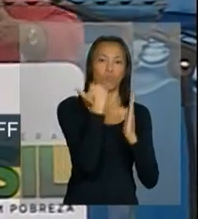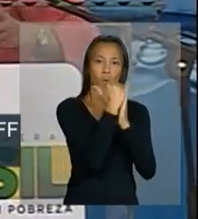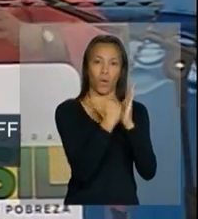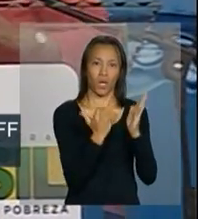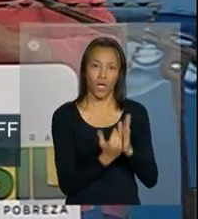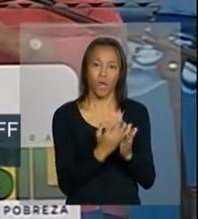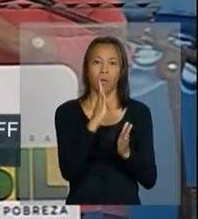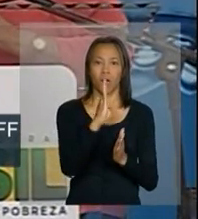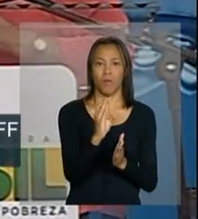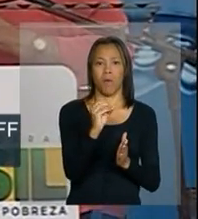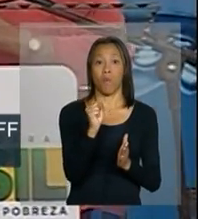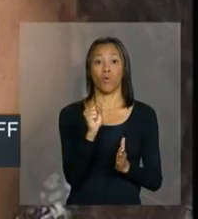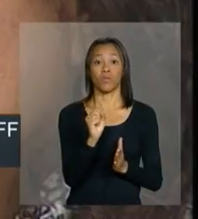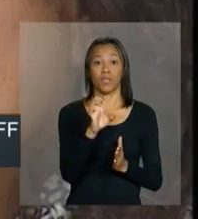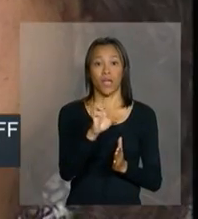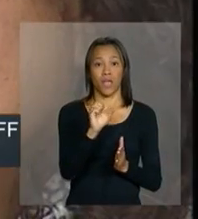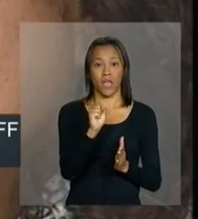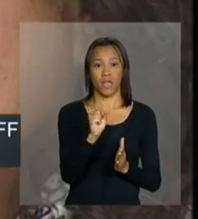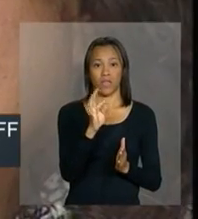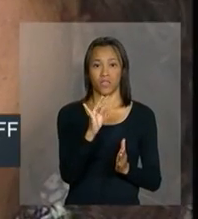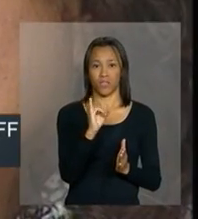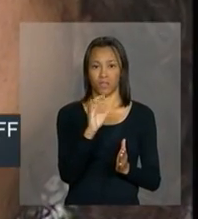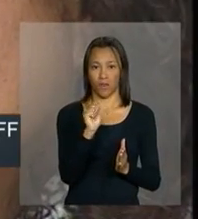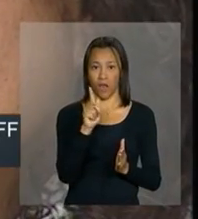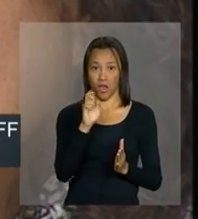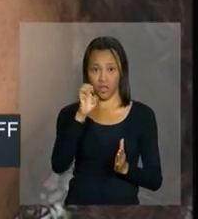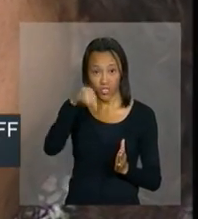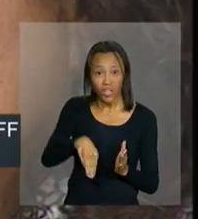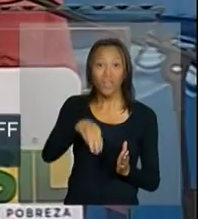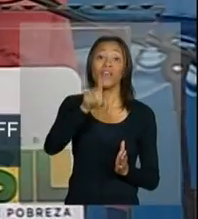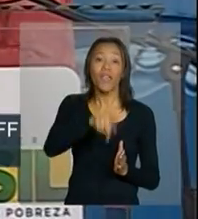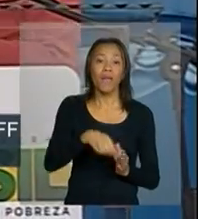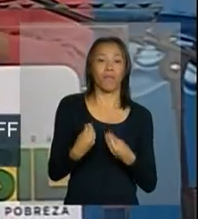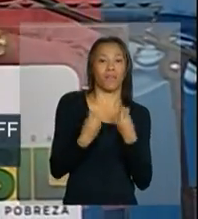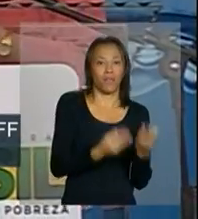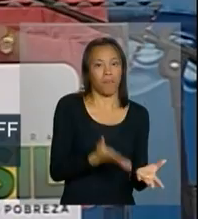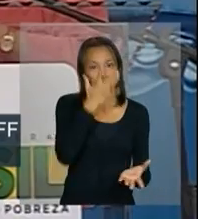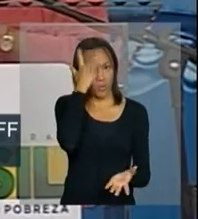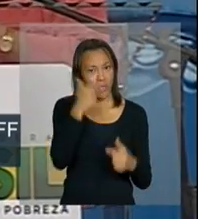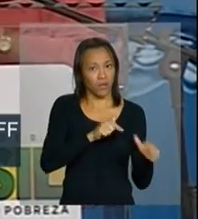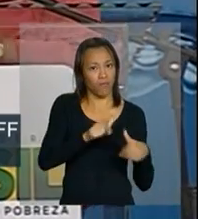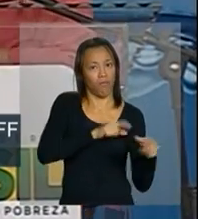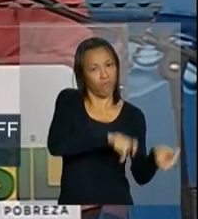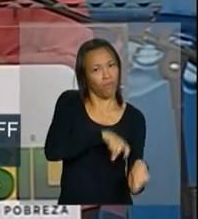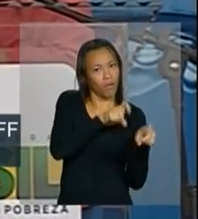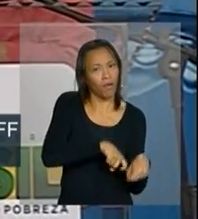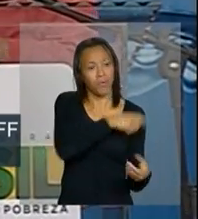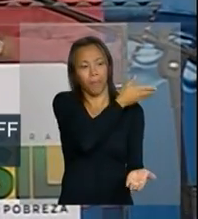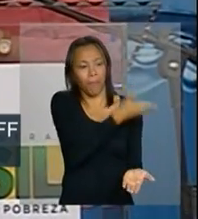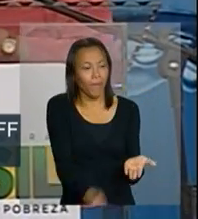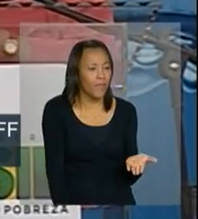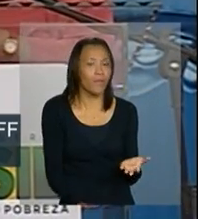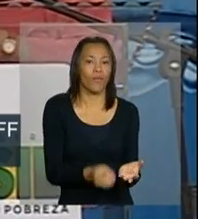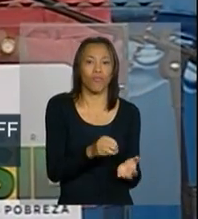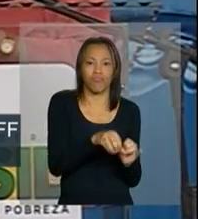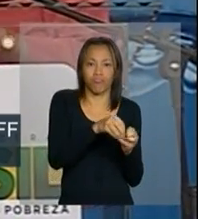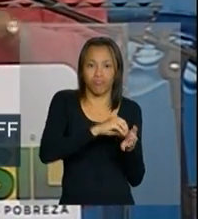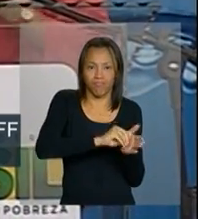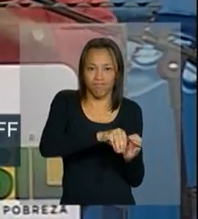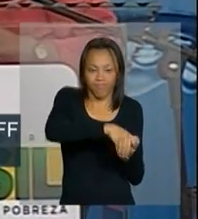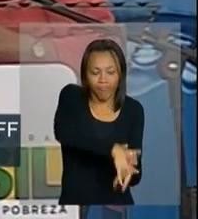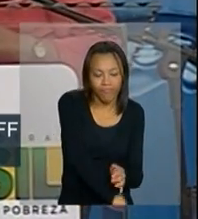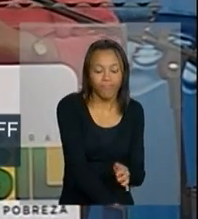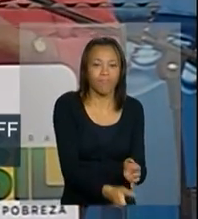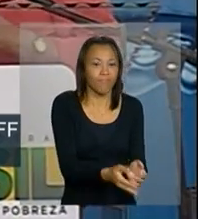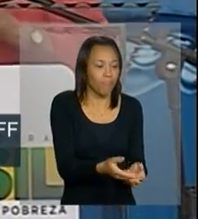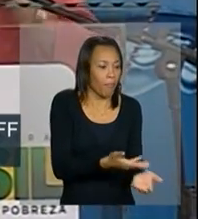Bolsa Estiagem, que é para aquele produtor que perdeu a plantação e